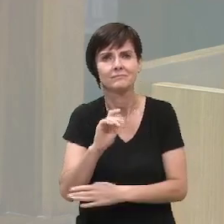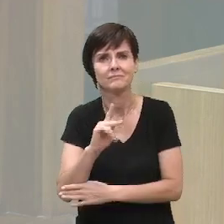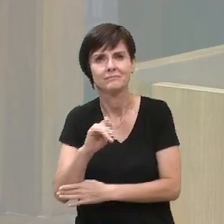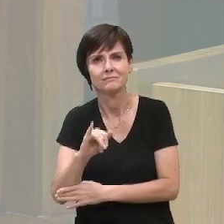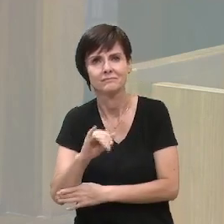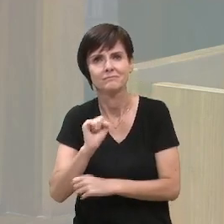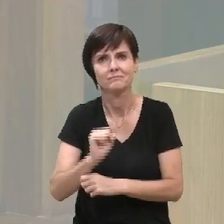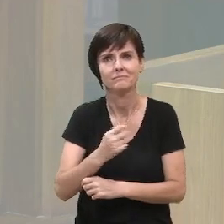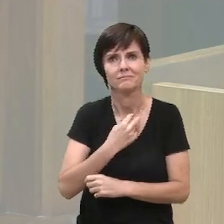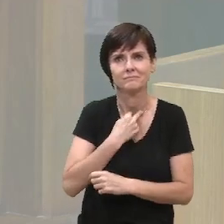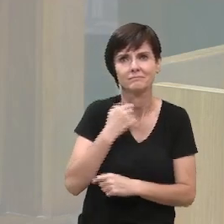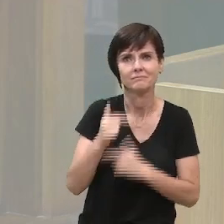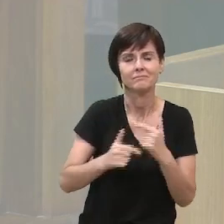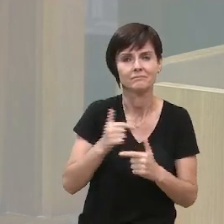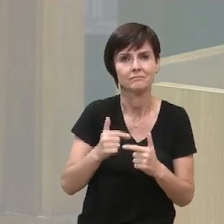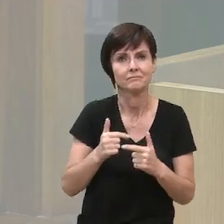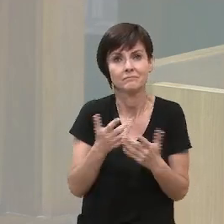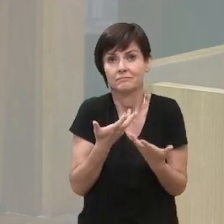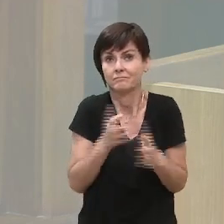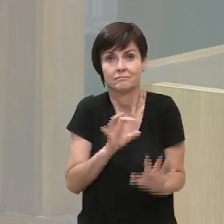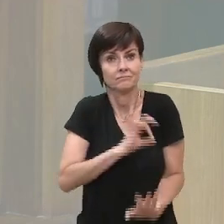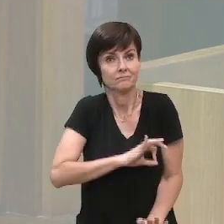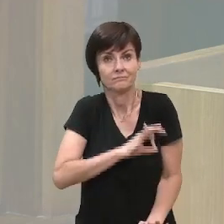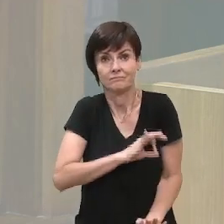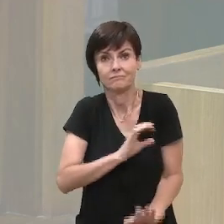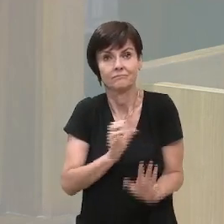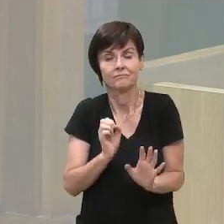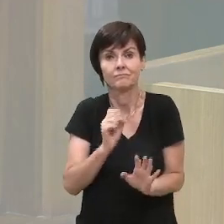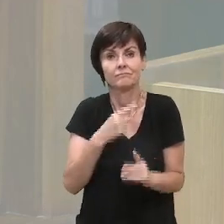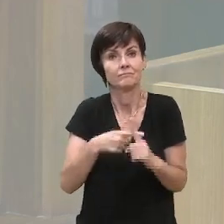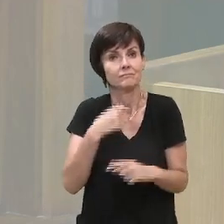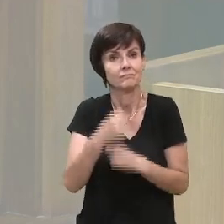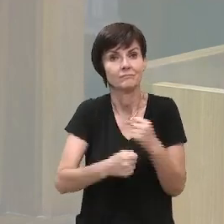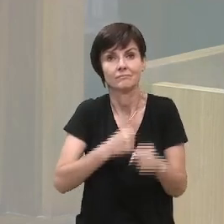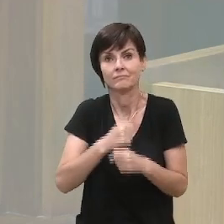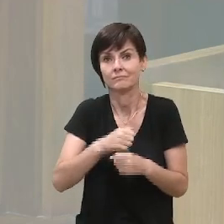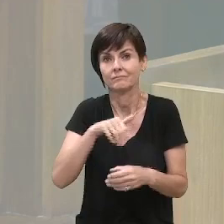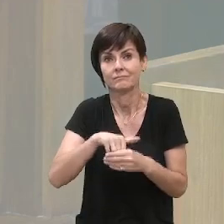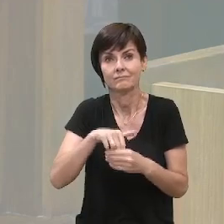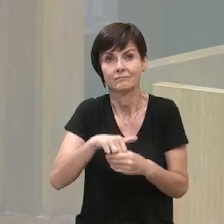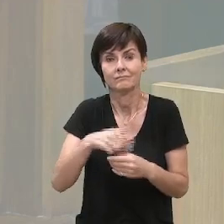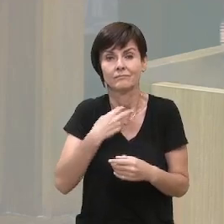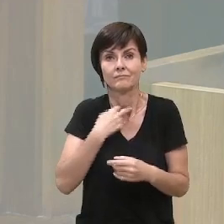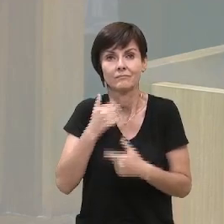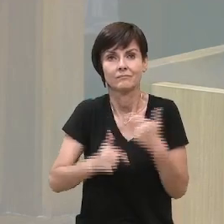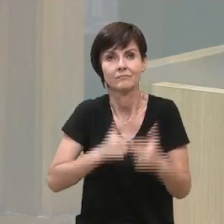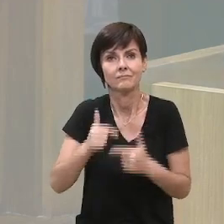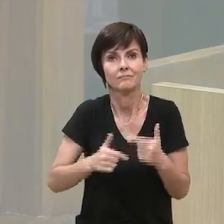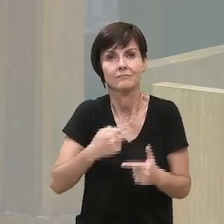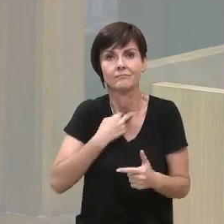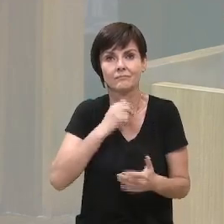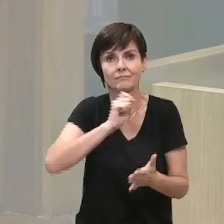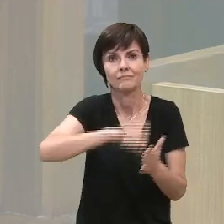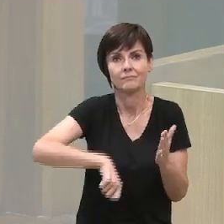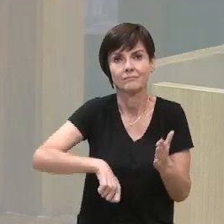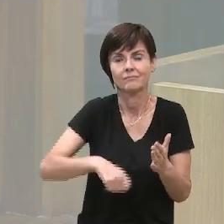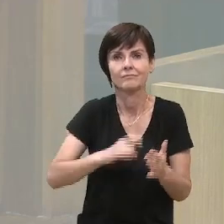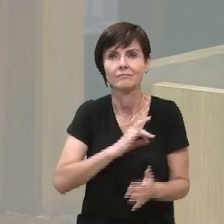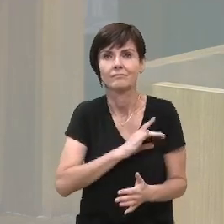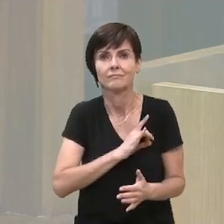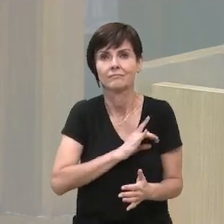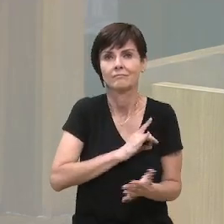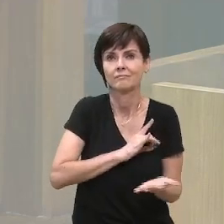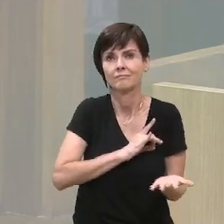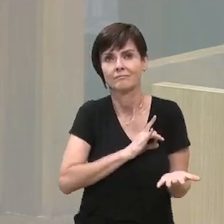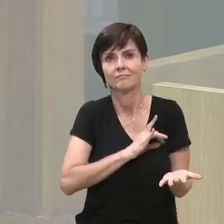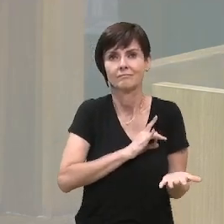trabalhar, então abre mão do salário no ano eleitoral. Se não dá para trabalhar, se não dá para assinar isso, se está com medinho daquilo,